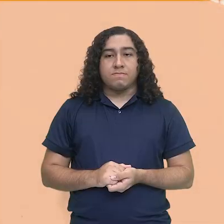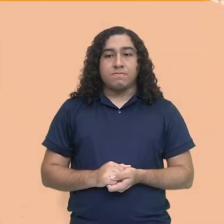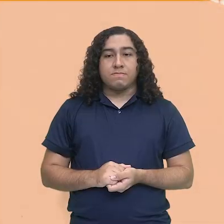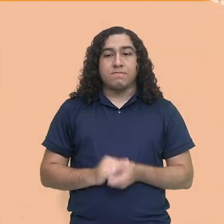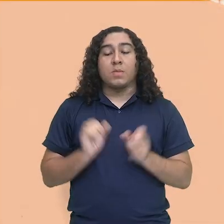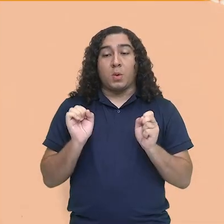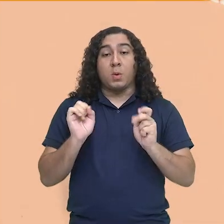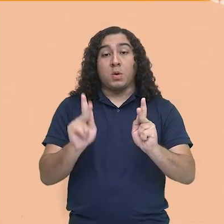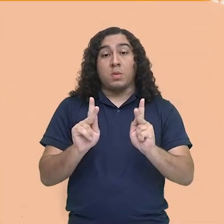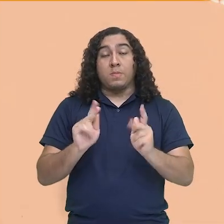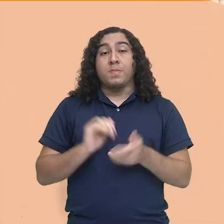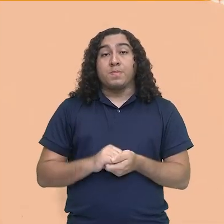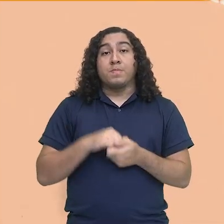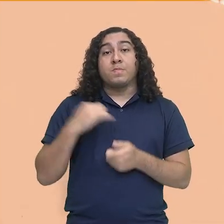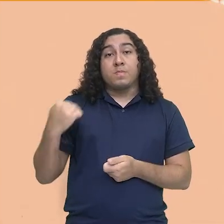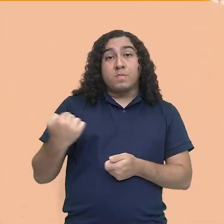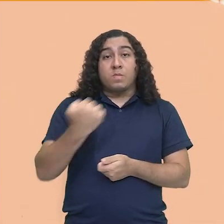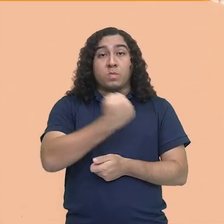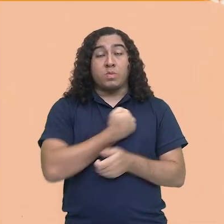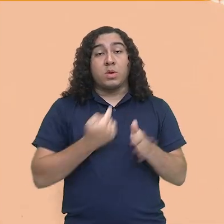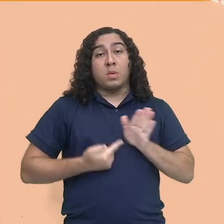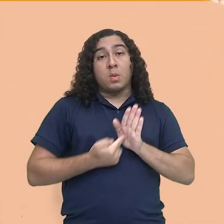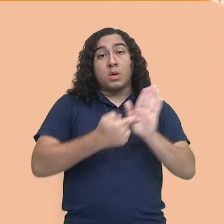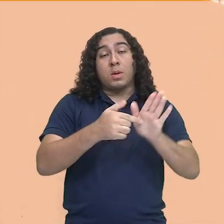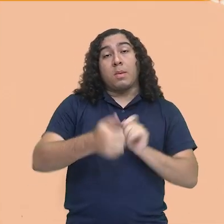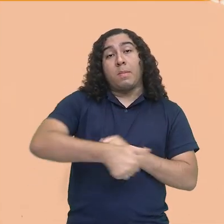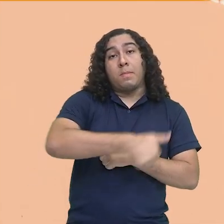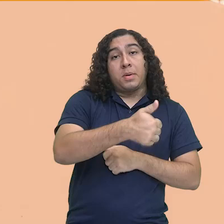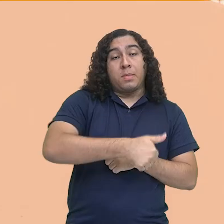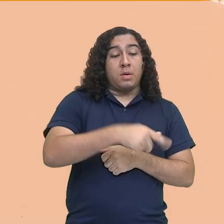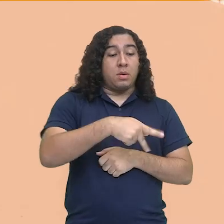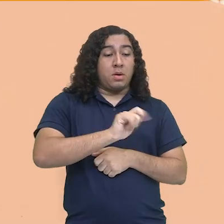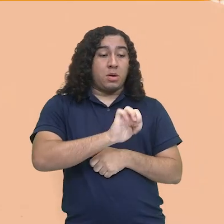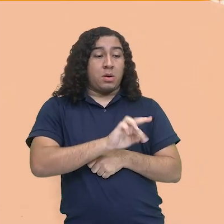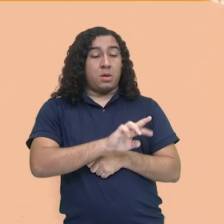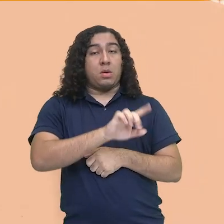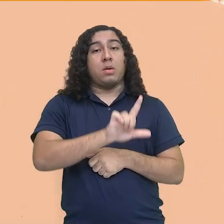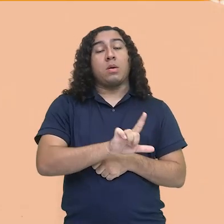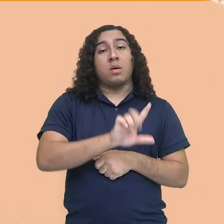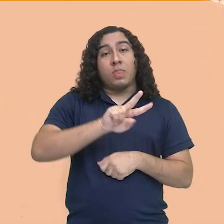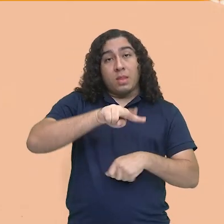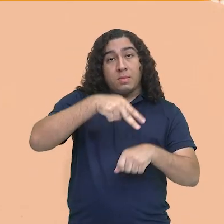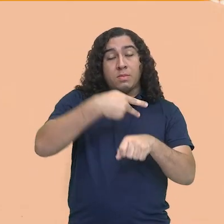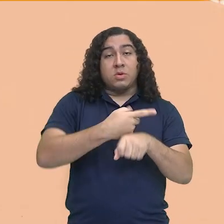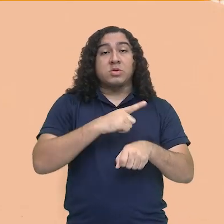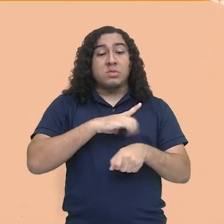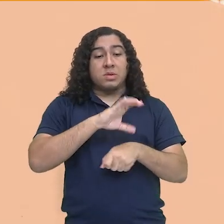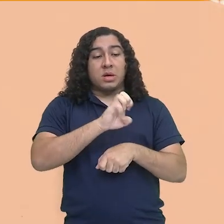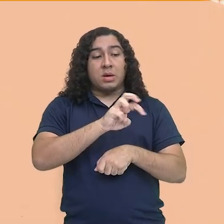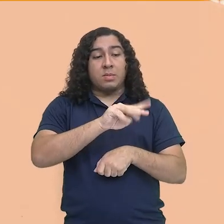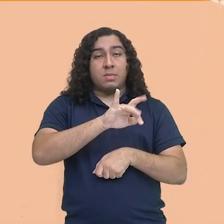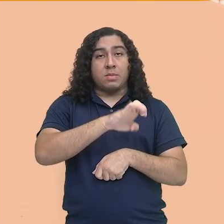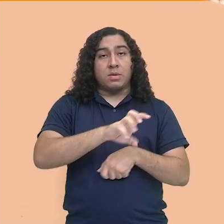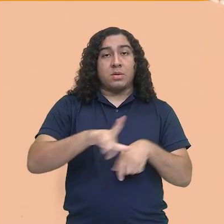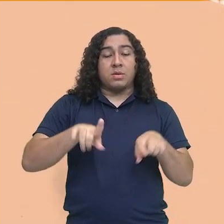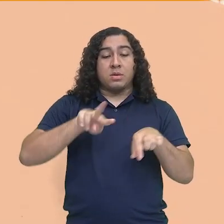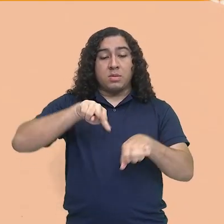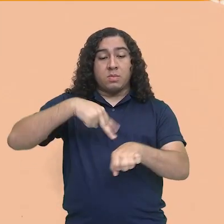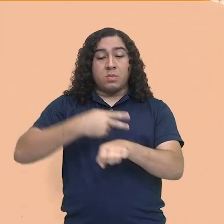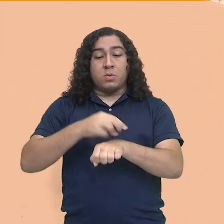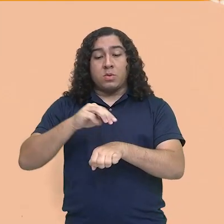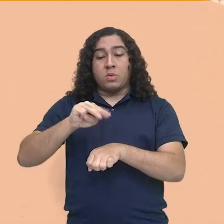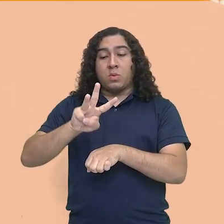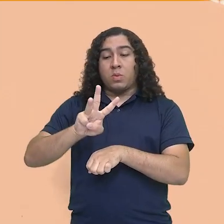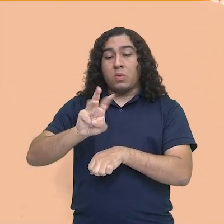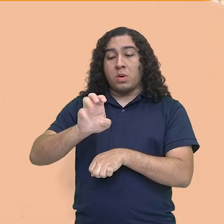bem, então nós trouxemos o primeiro, o Karl Marx, mas junto com ele nós tivemos também Emile Durkheim e Max Weber, que são